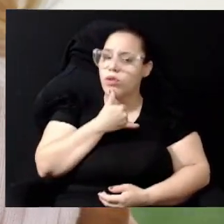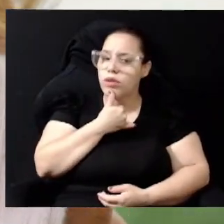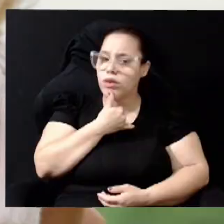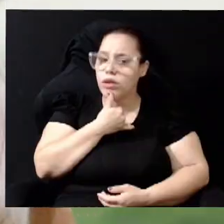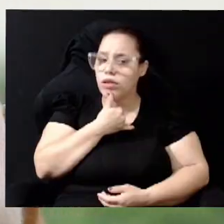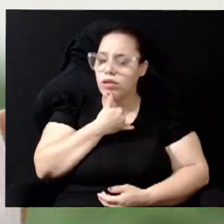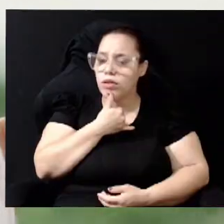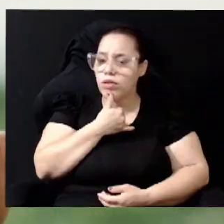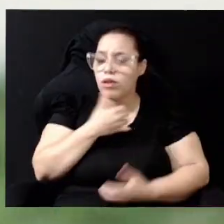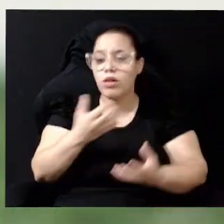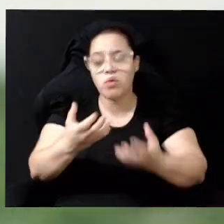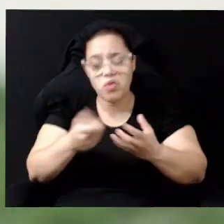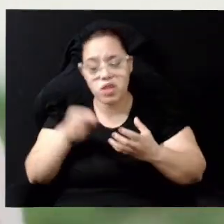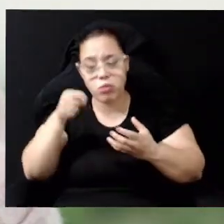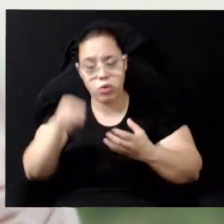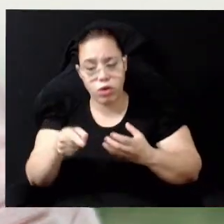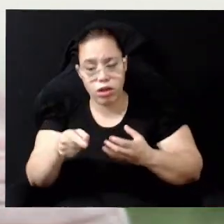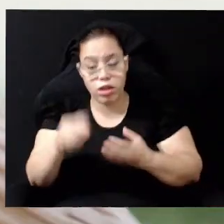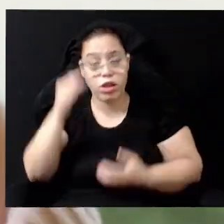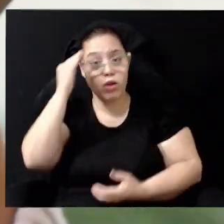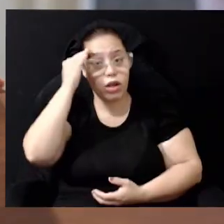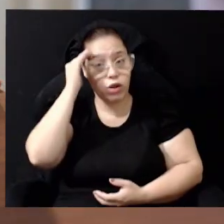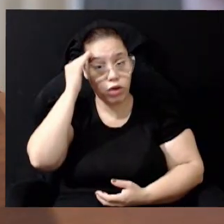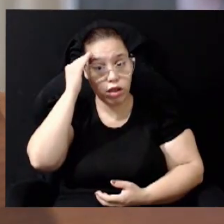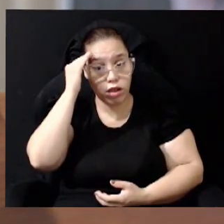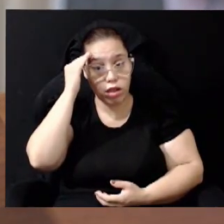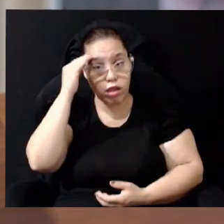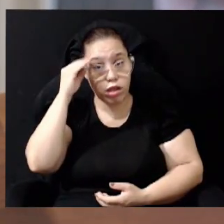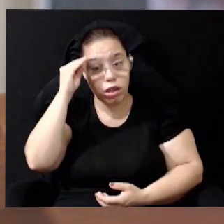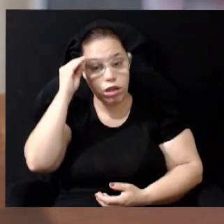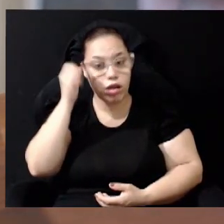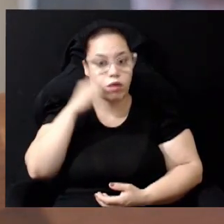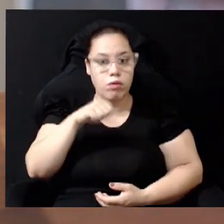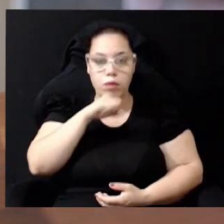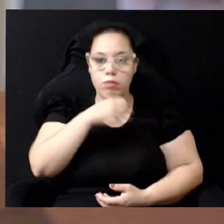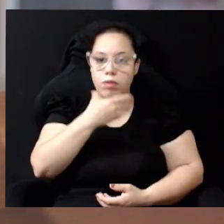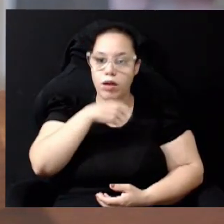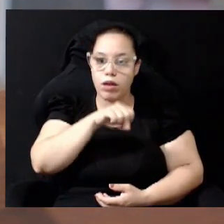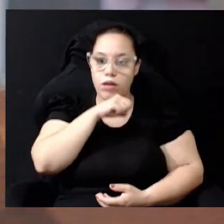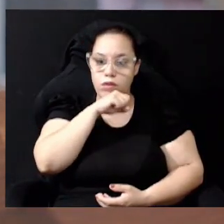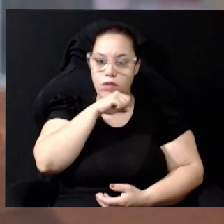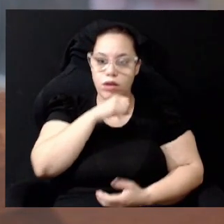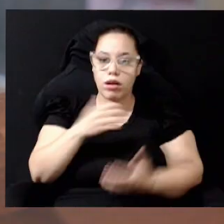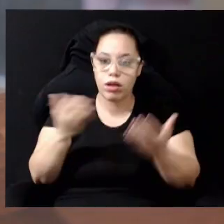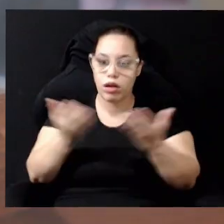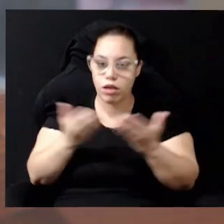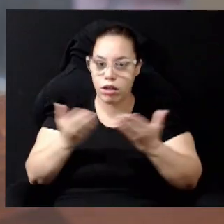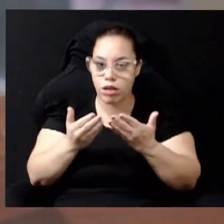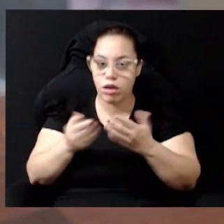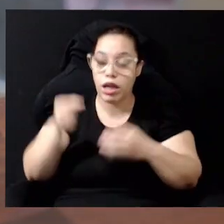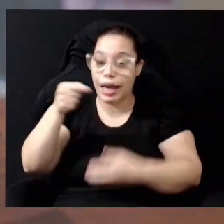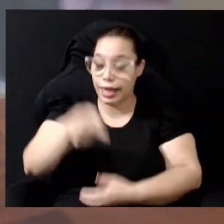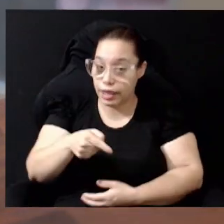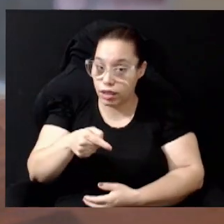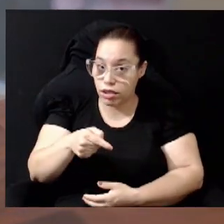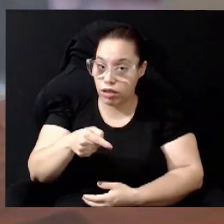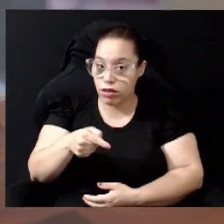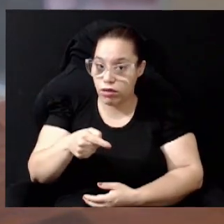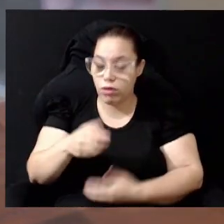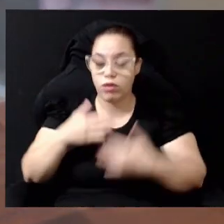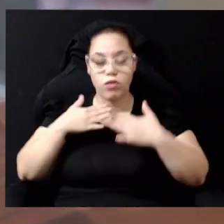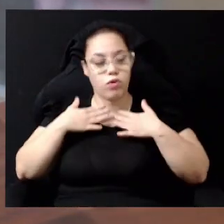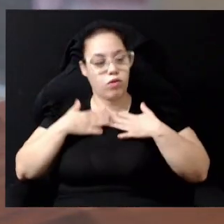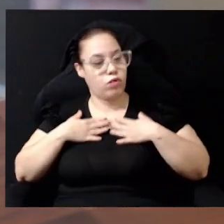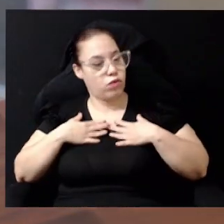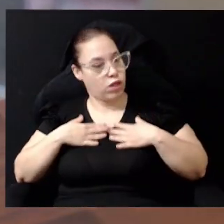frustrado, você quer muito aquilo, eu entendo, papai te entende, mas nesse momento a gente vai ficar aqui, você vai